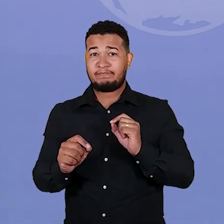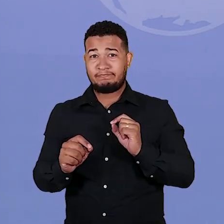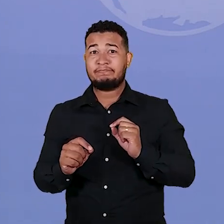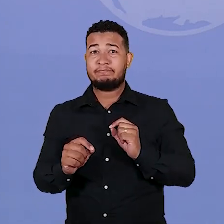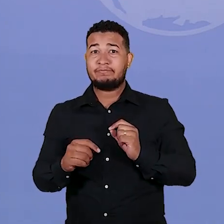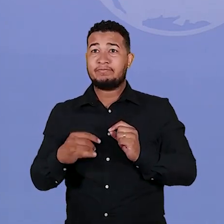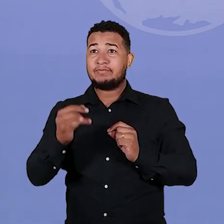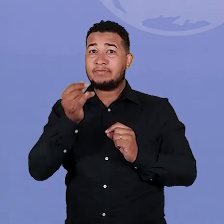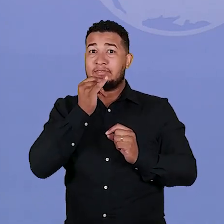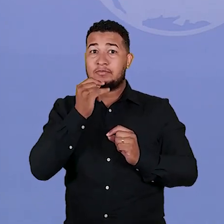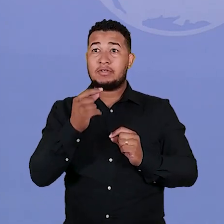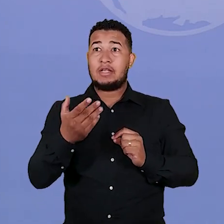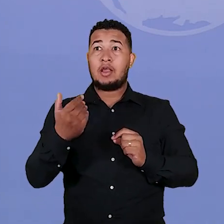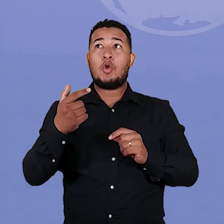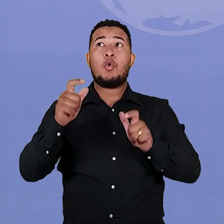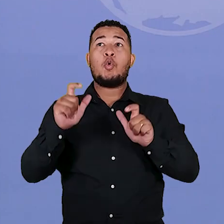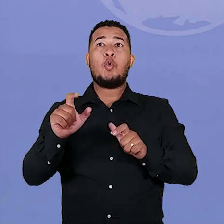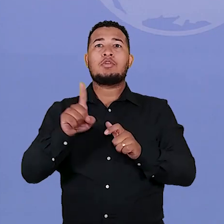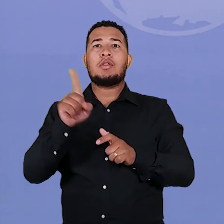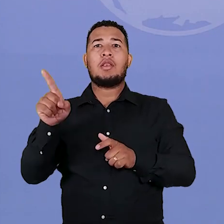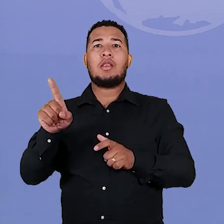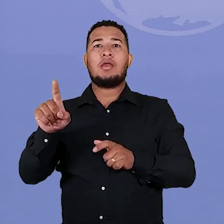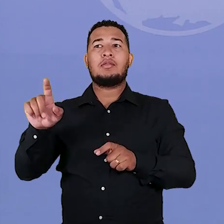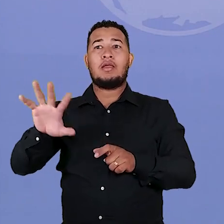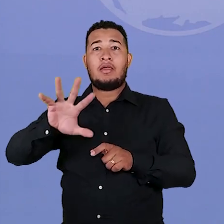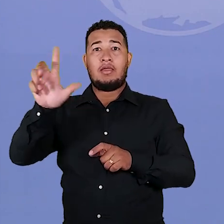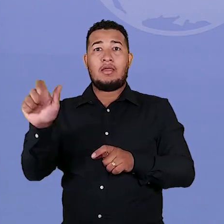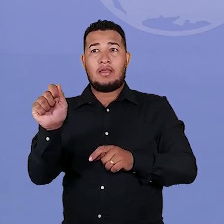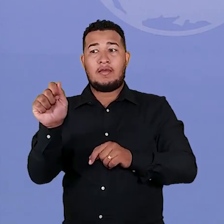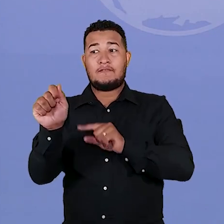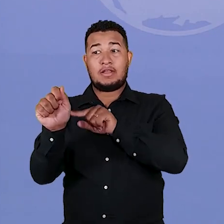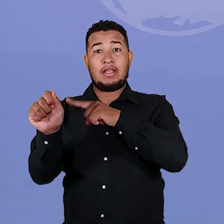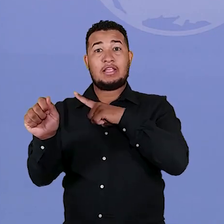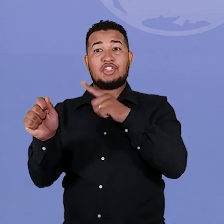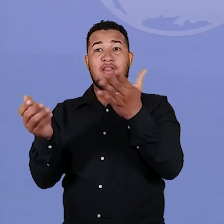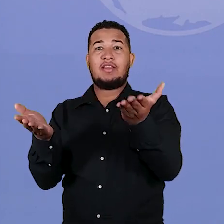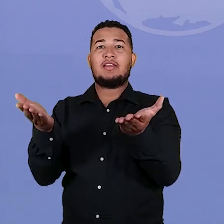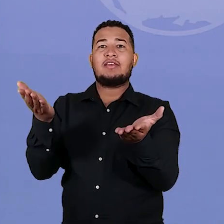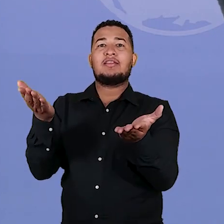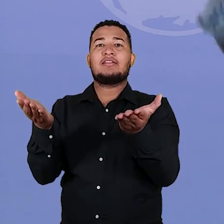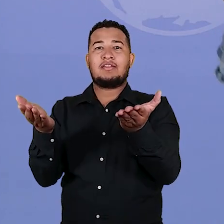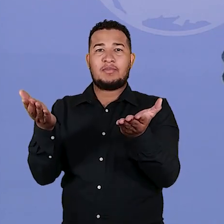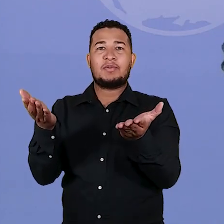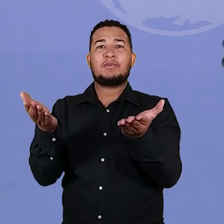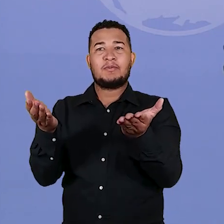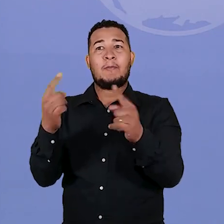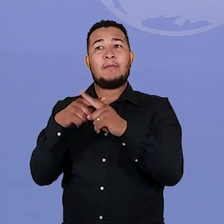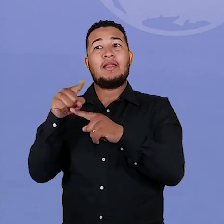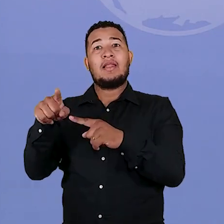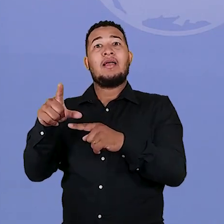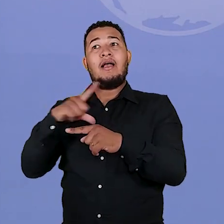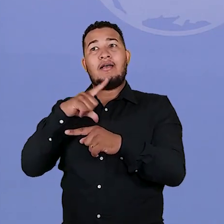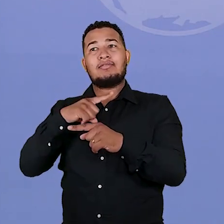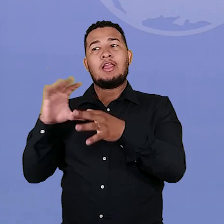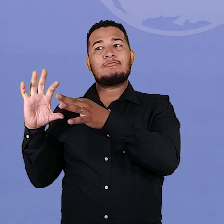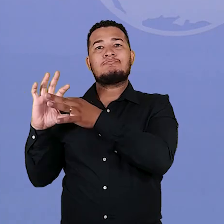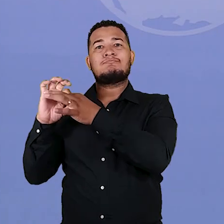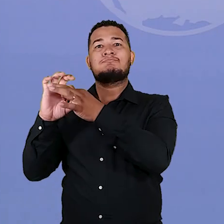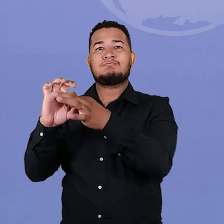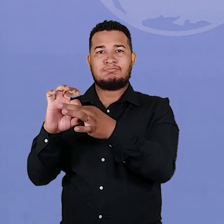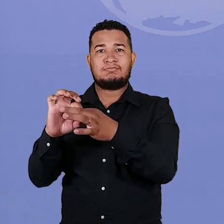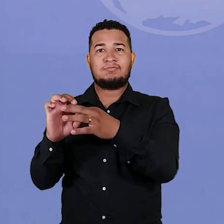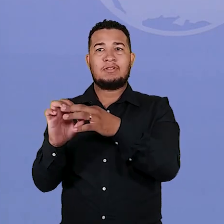aí. O que acontece? Aonde ele vivia, da onde ele era nativo, ele tinha um